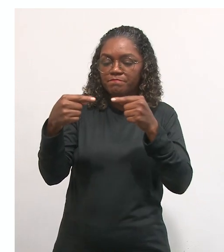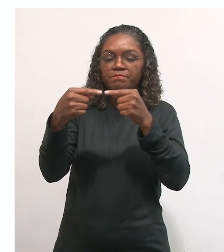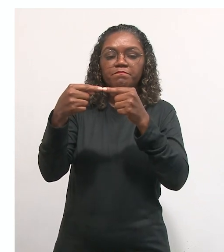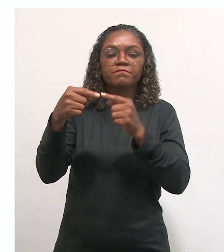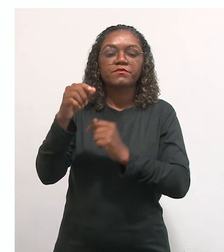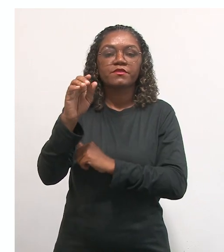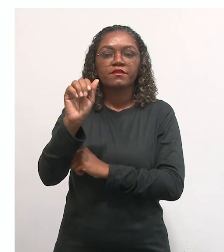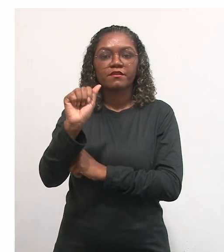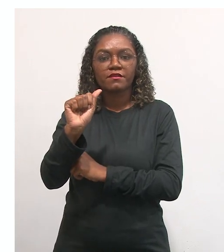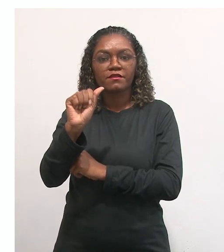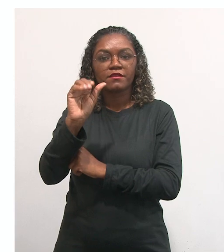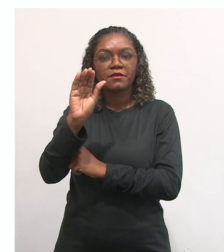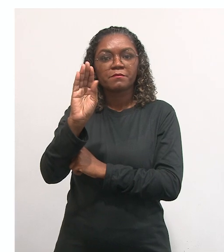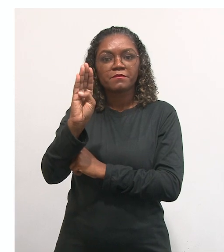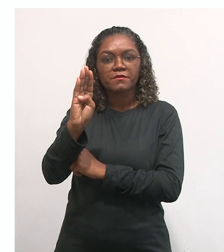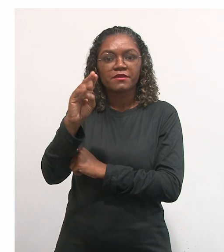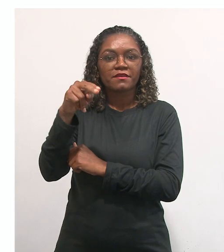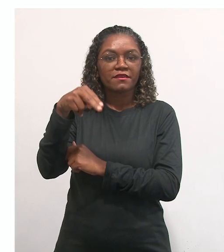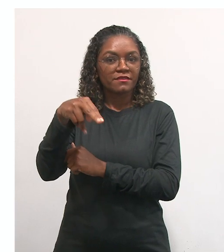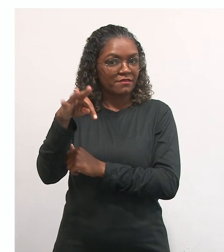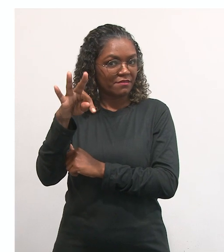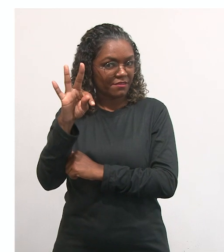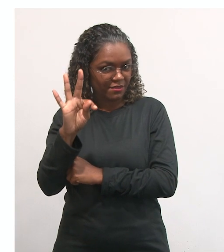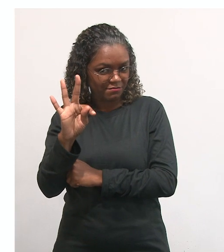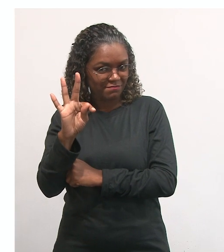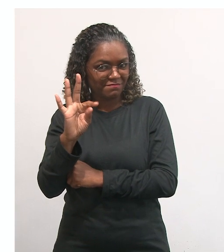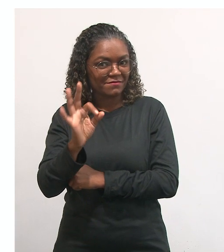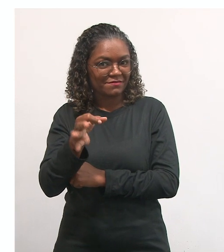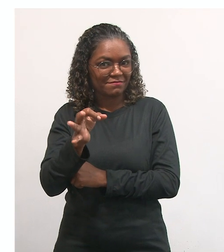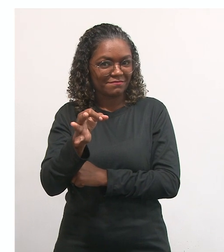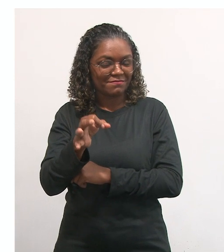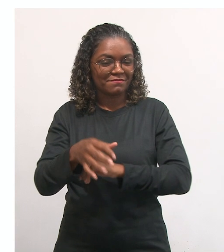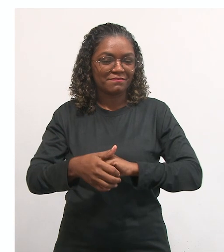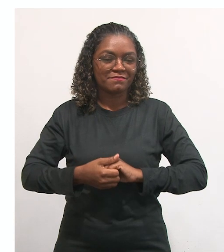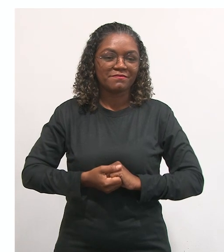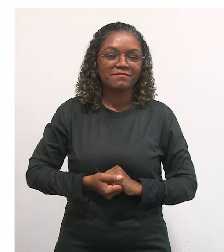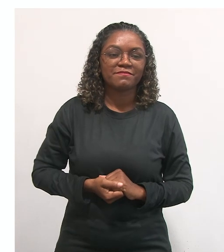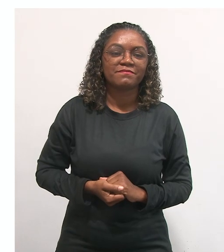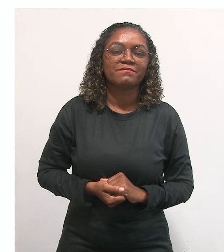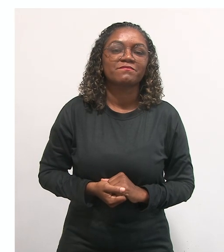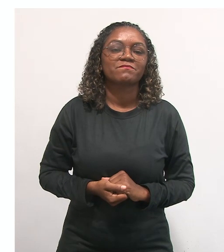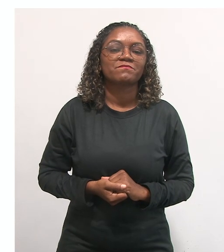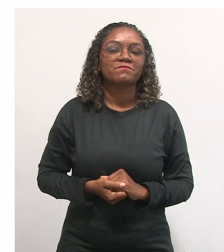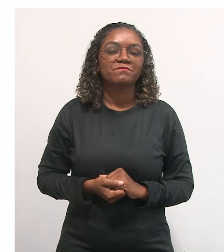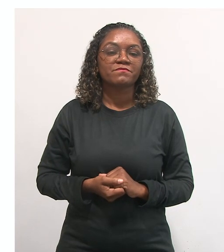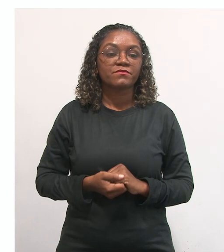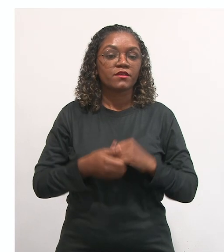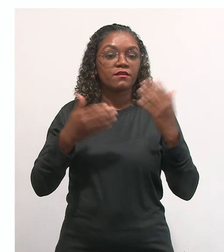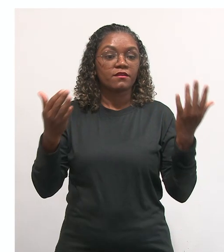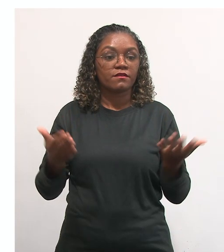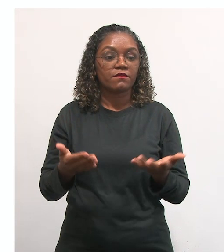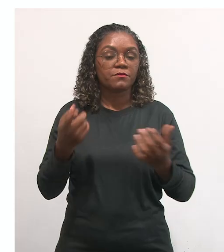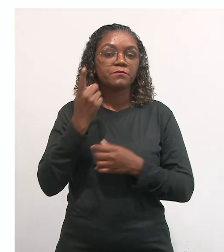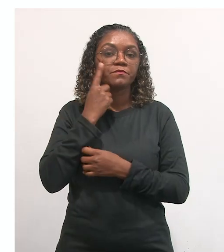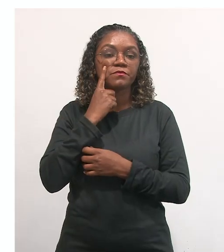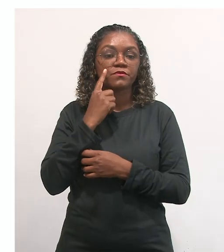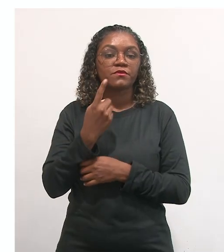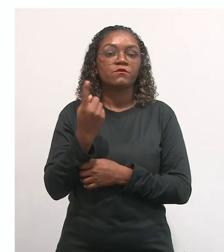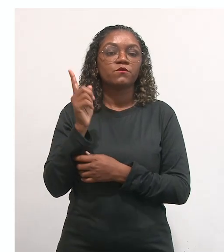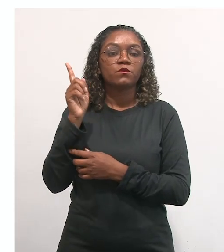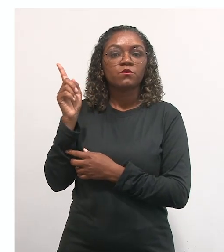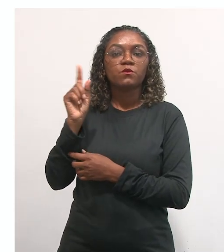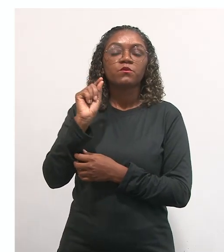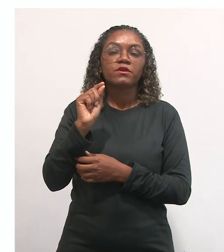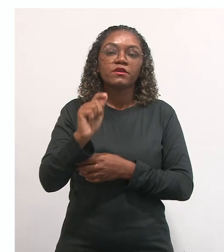Associação Brasileira de normas técnicas Tá ok vamos lá olha só escrita científica olha